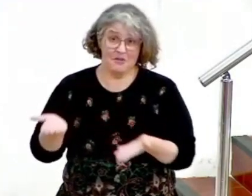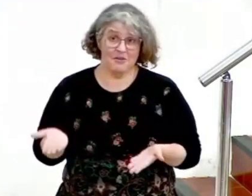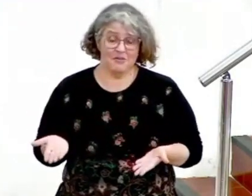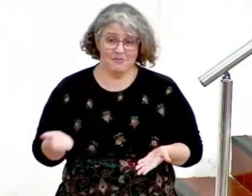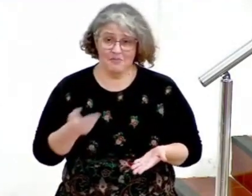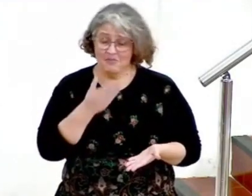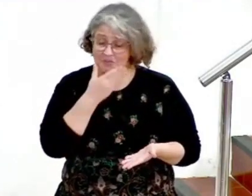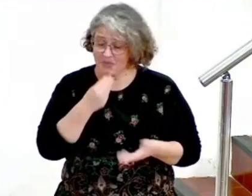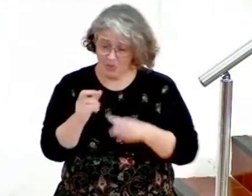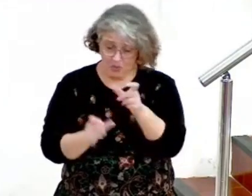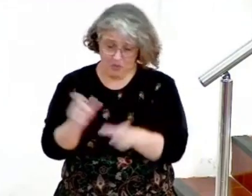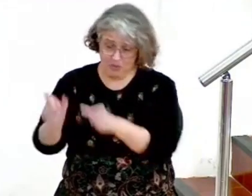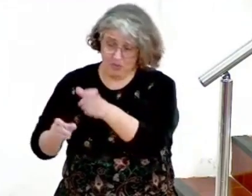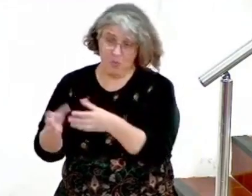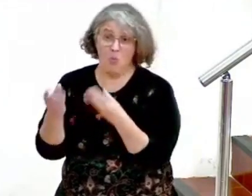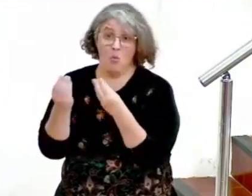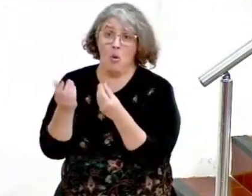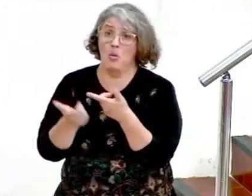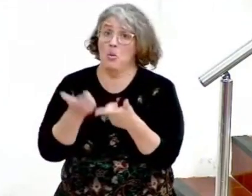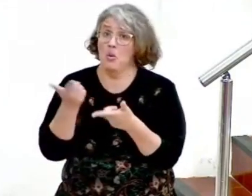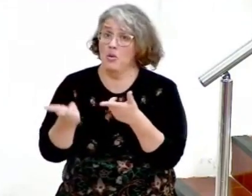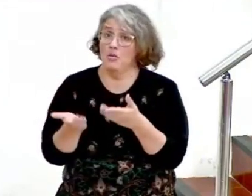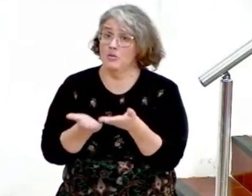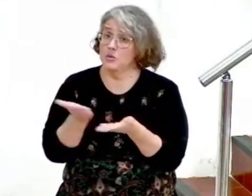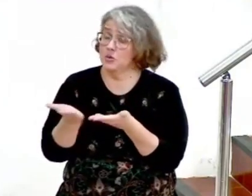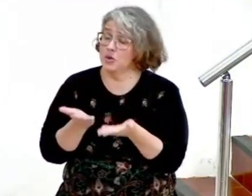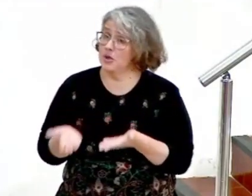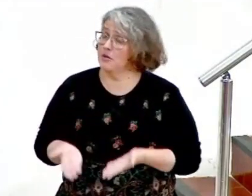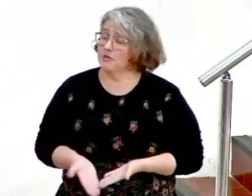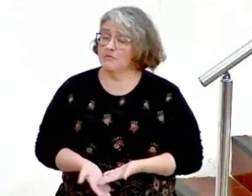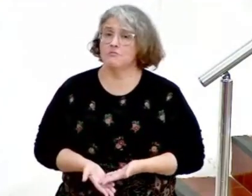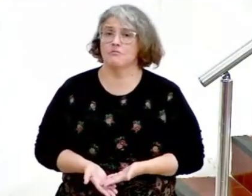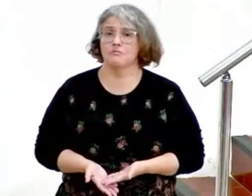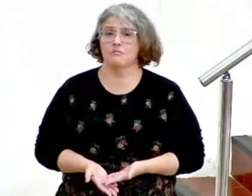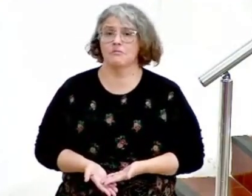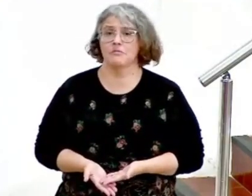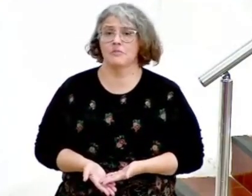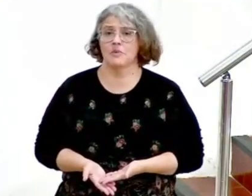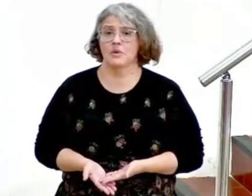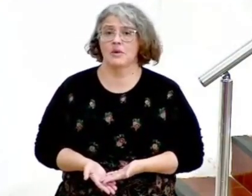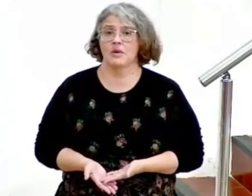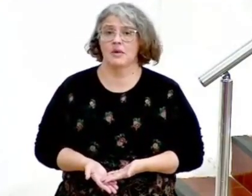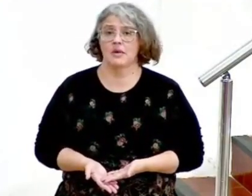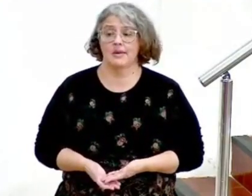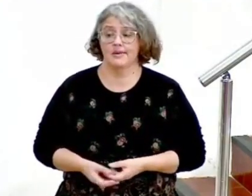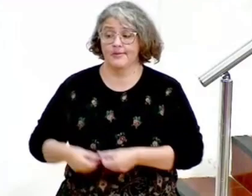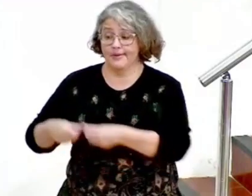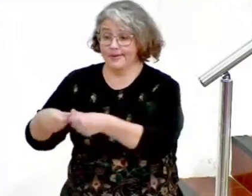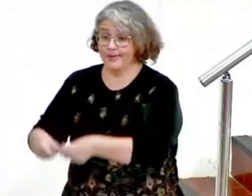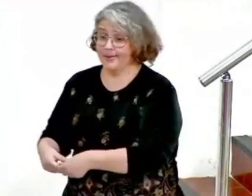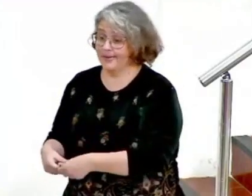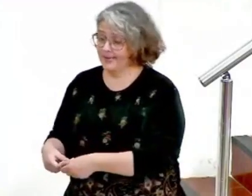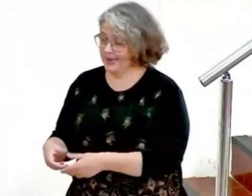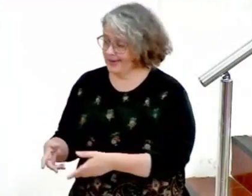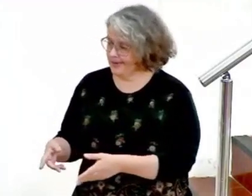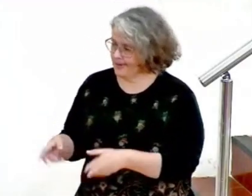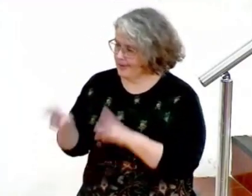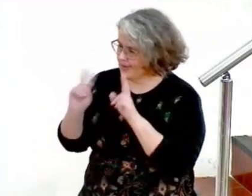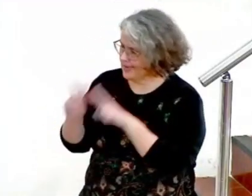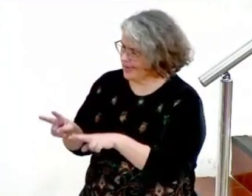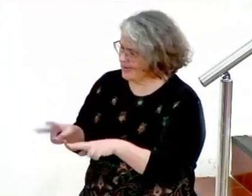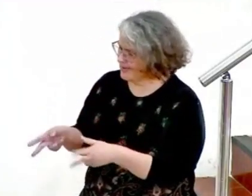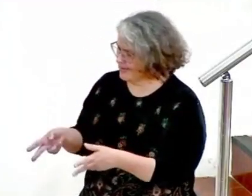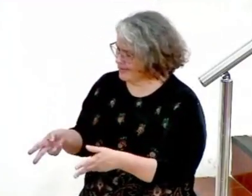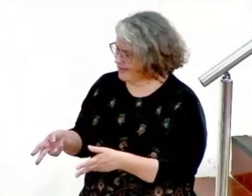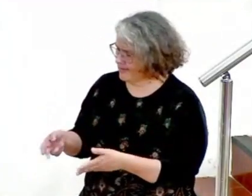com ele. E ele precisa alimentar esse povo, ele precisa dar a esse povo condição de sobreviver numa